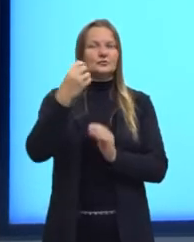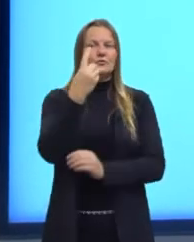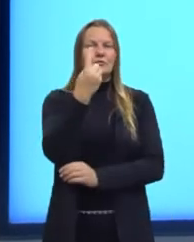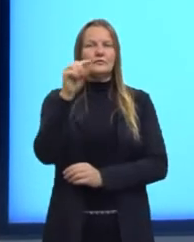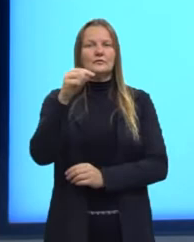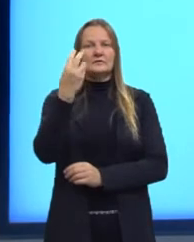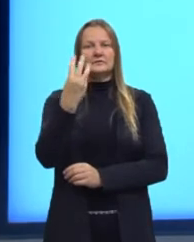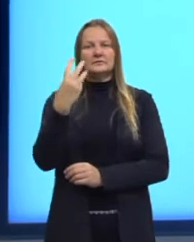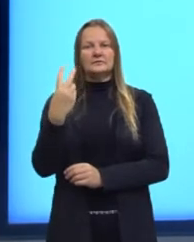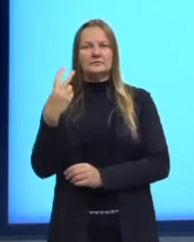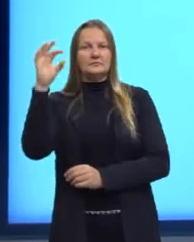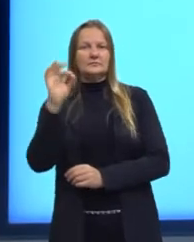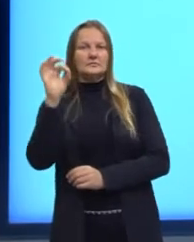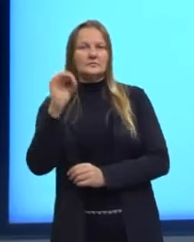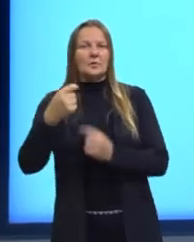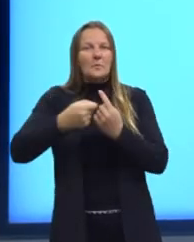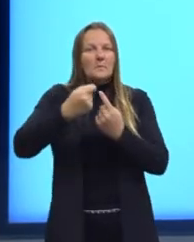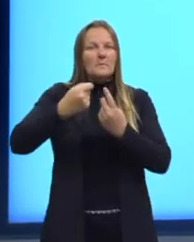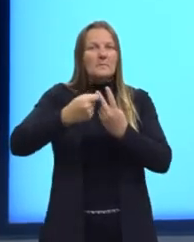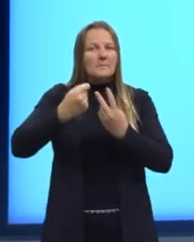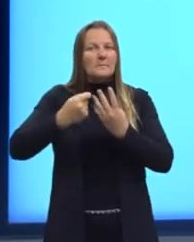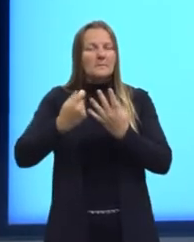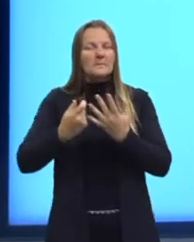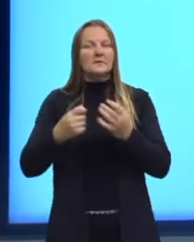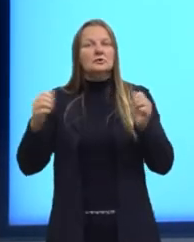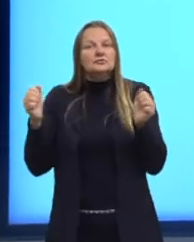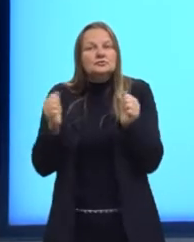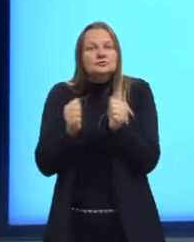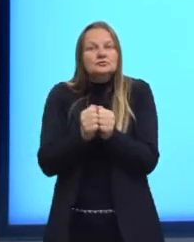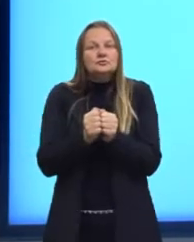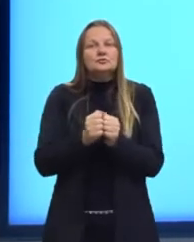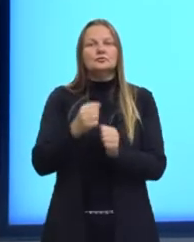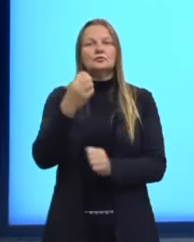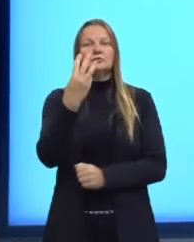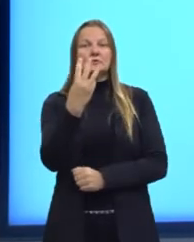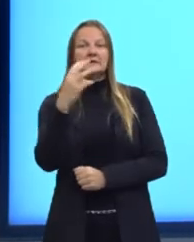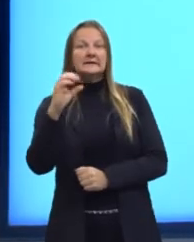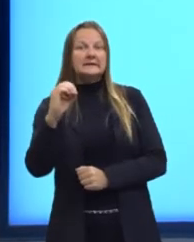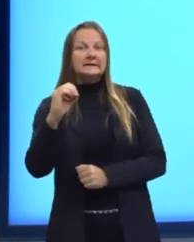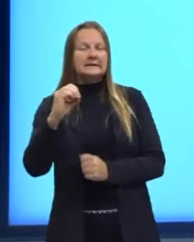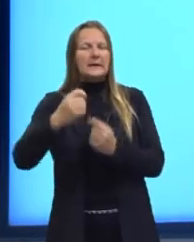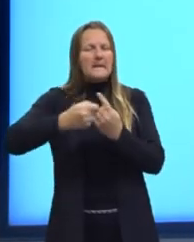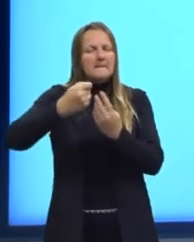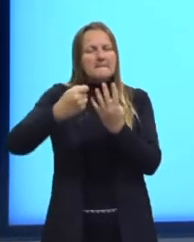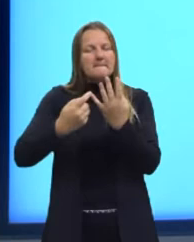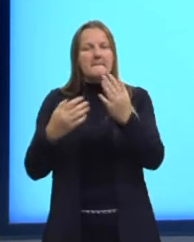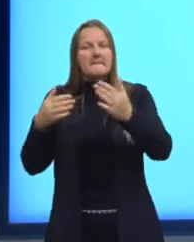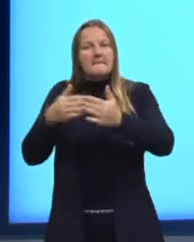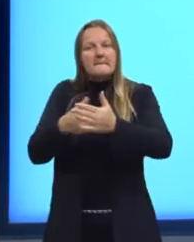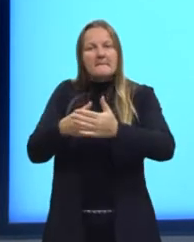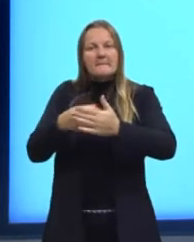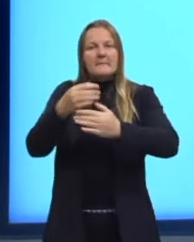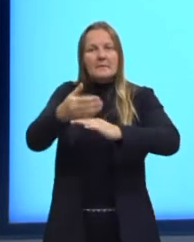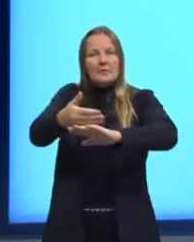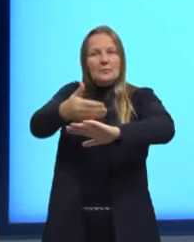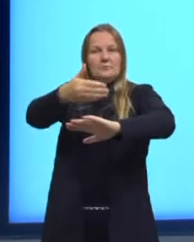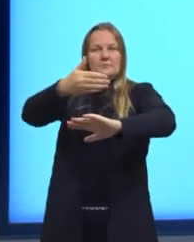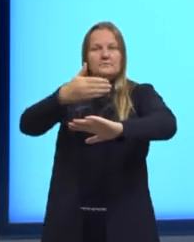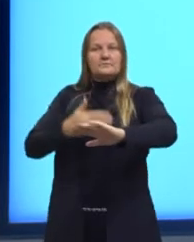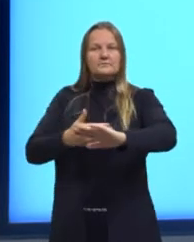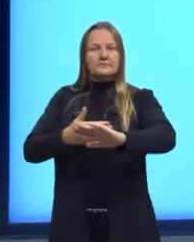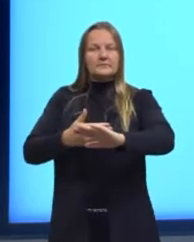1,32% ao mês junto com a trigésima parcela será paga antecipadamente